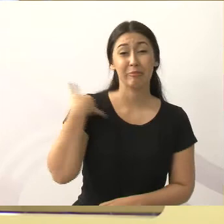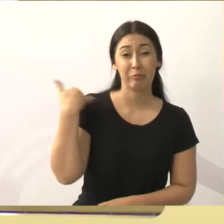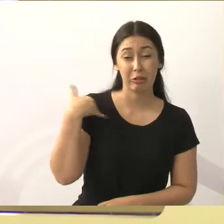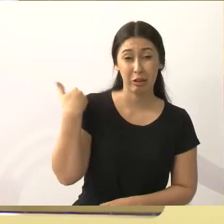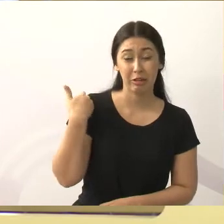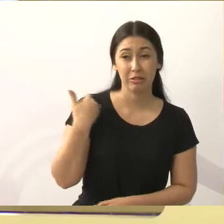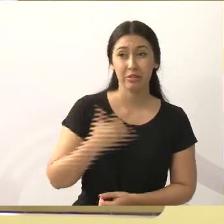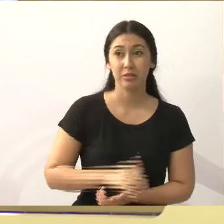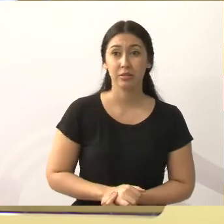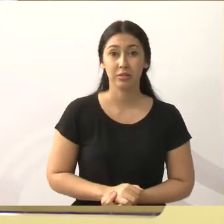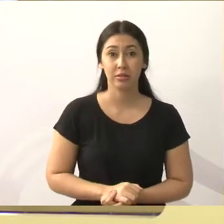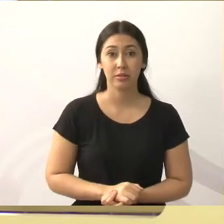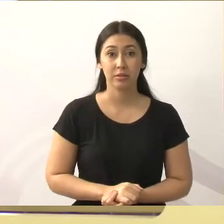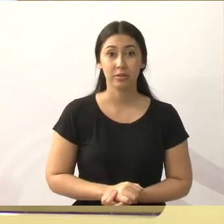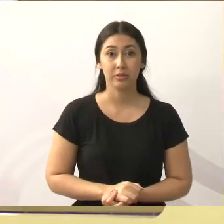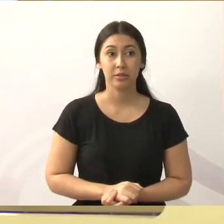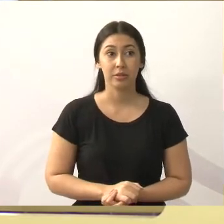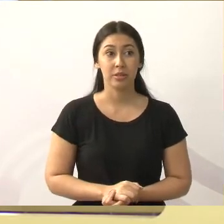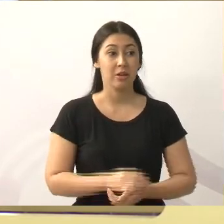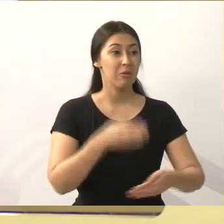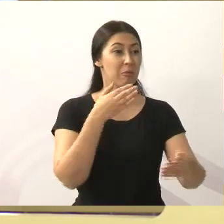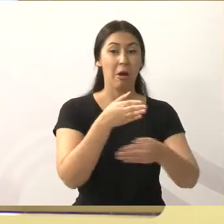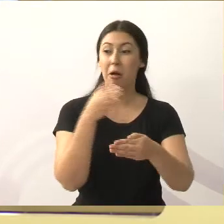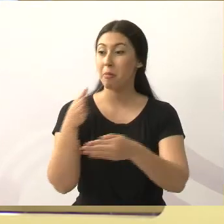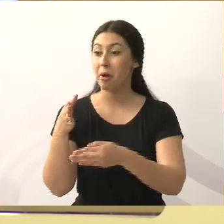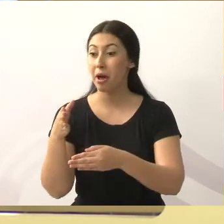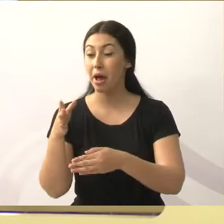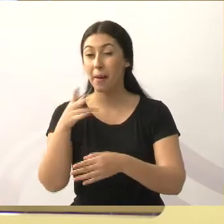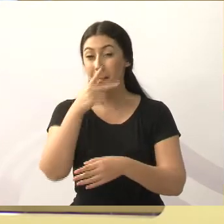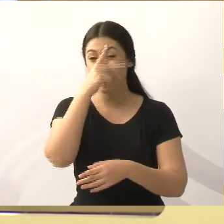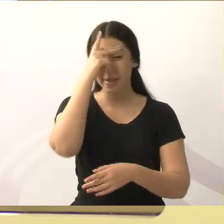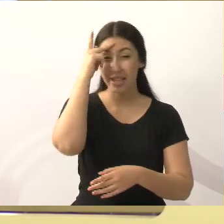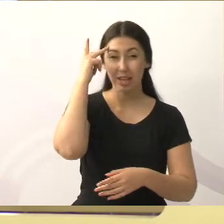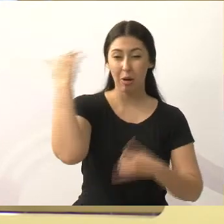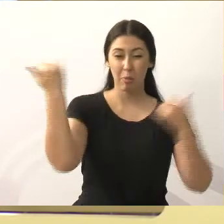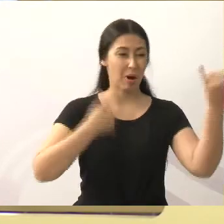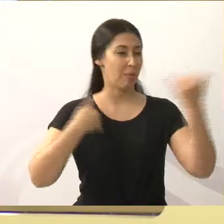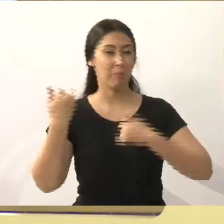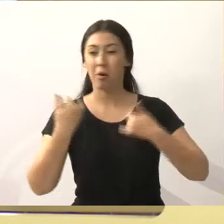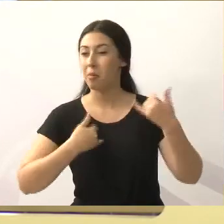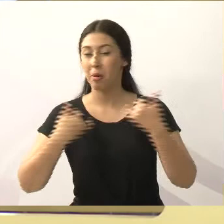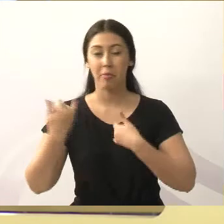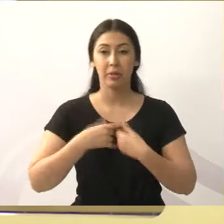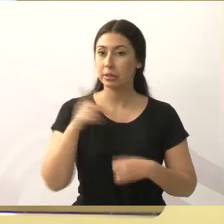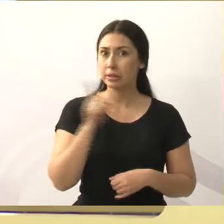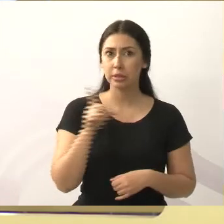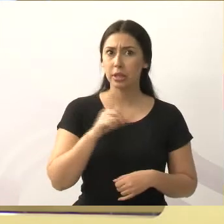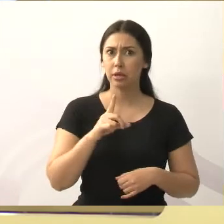Não vai pelos outros, vai por você. Fique em casa.